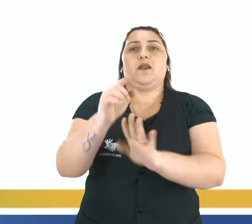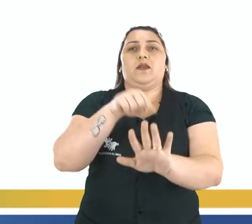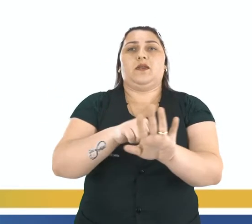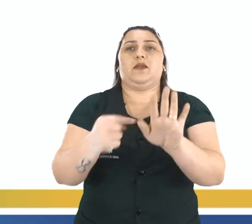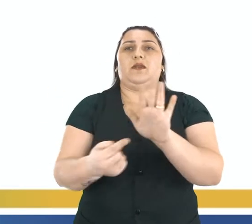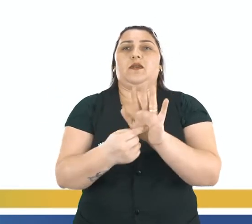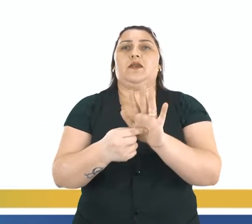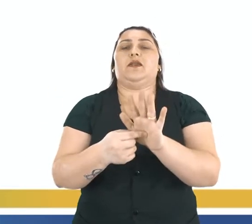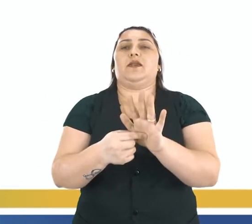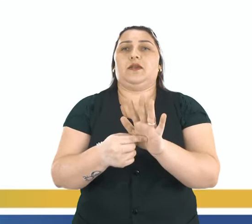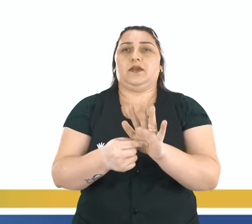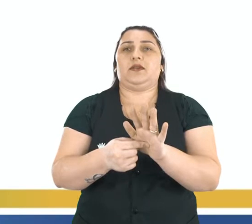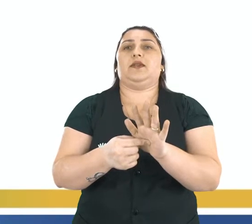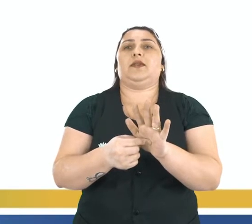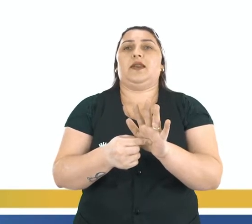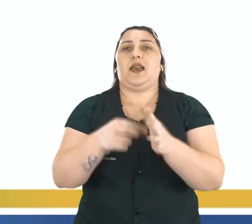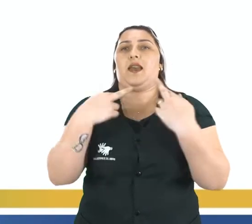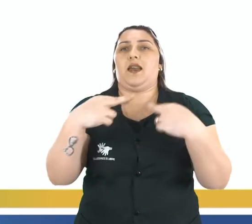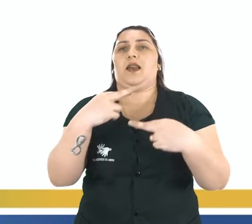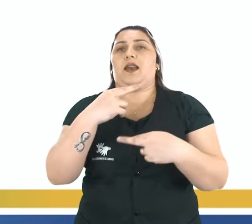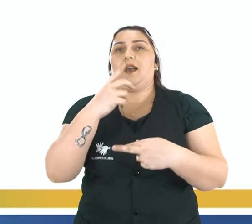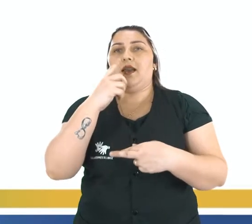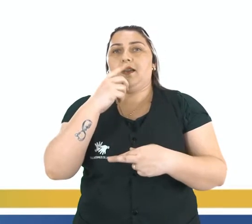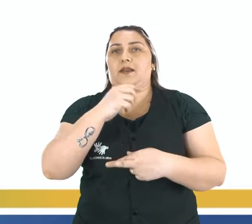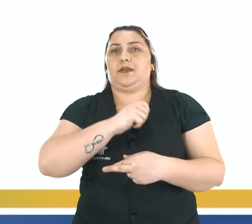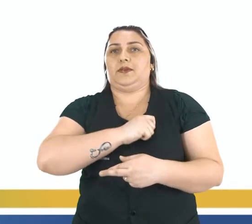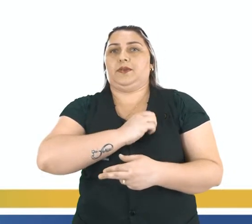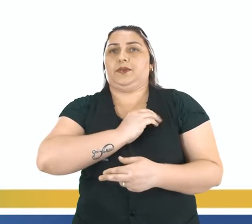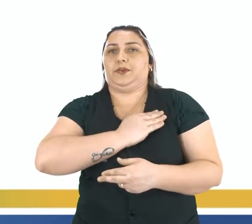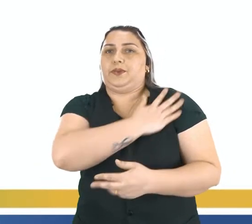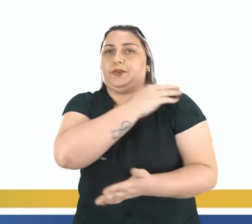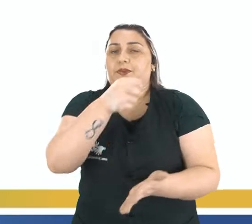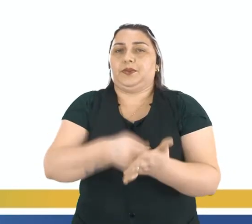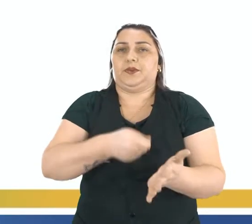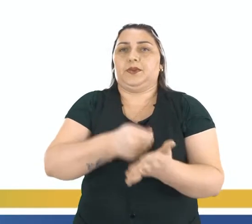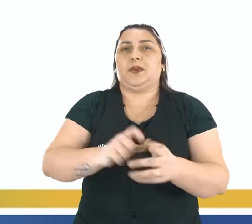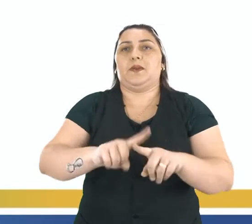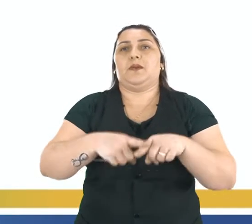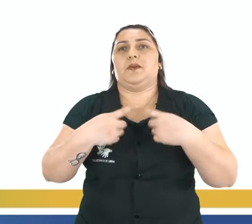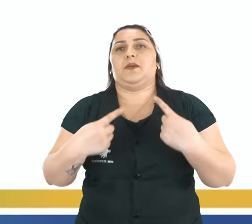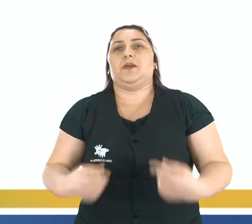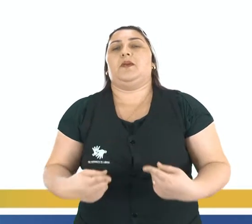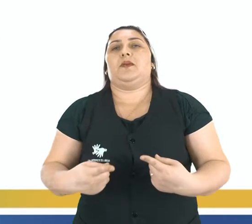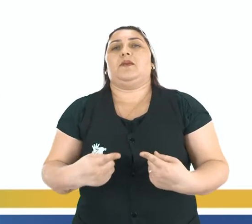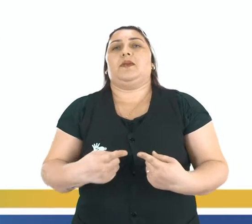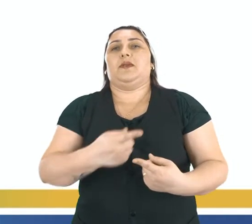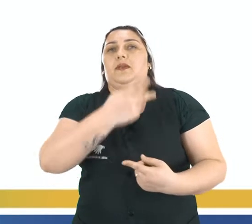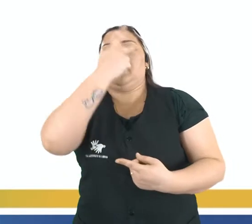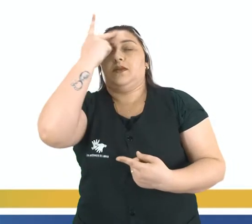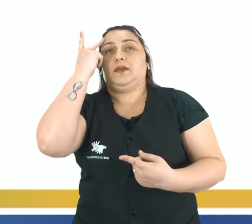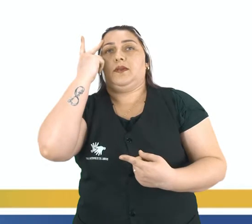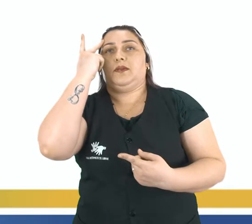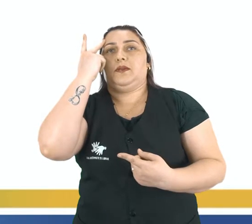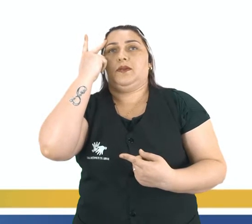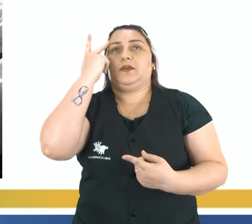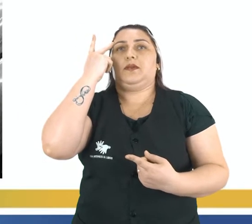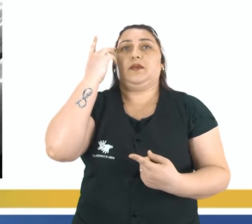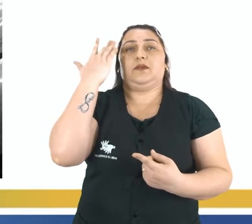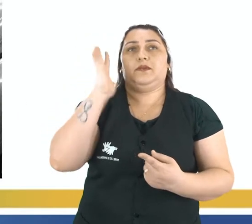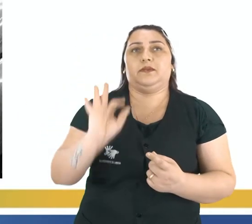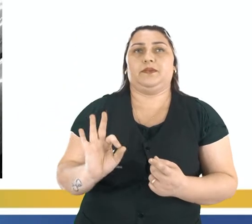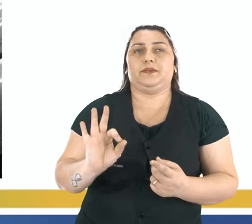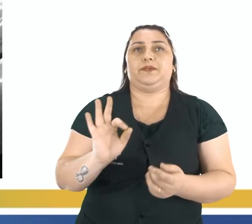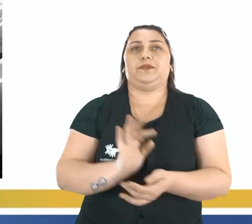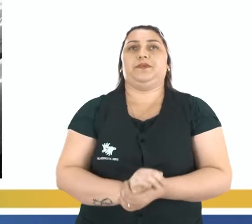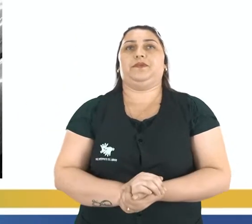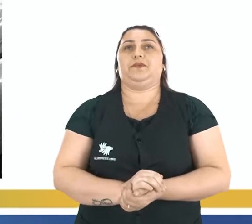que criticavam a ditadura, mas que passavam ilesas pelos censores da censura, certo?